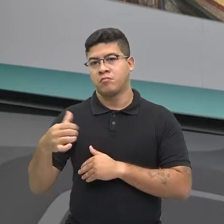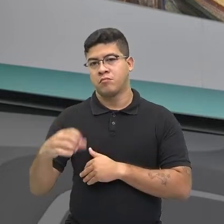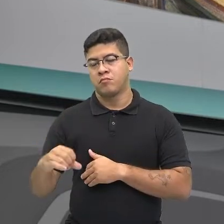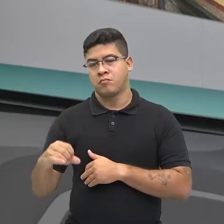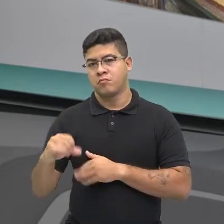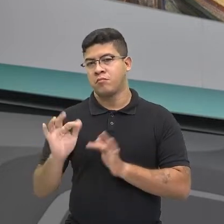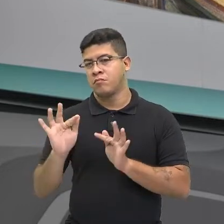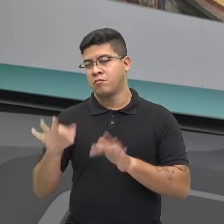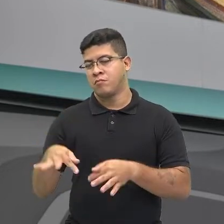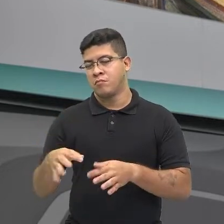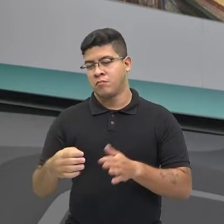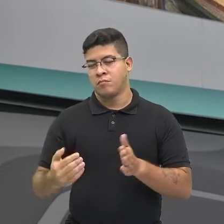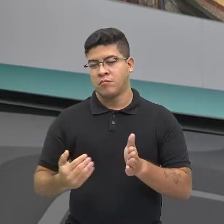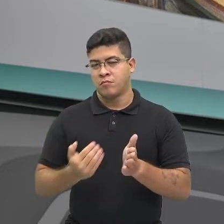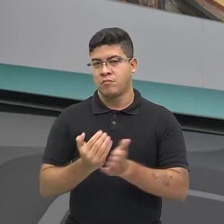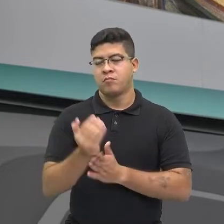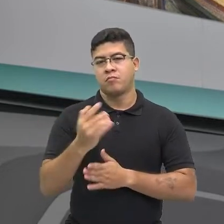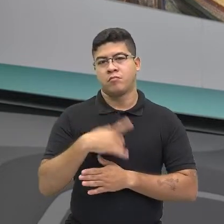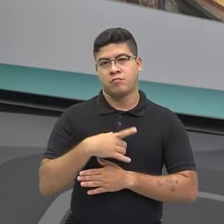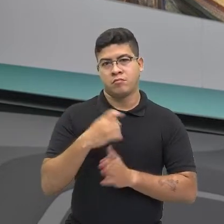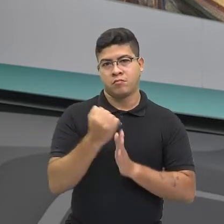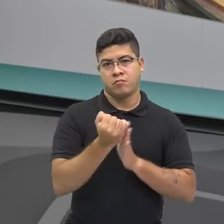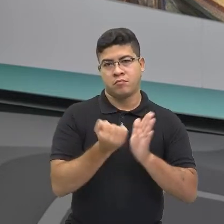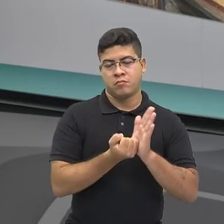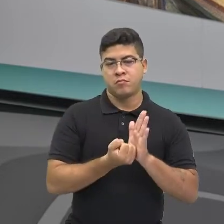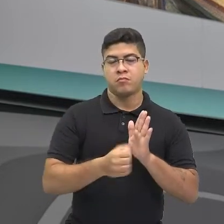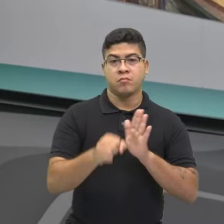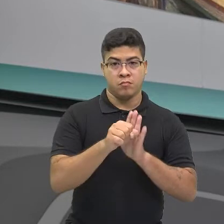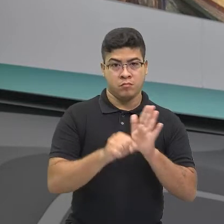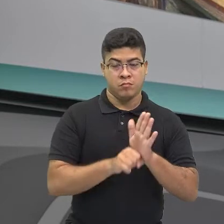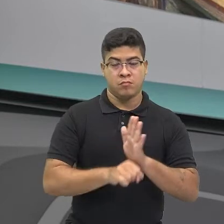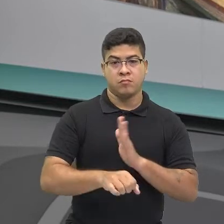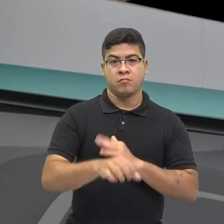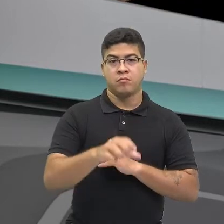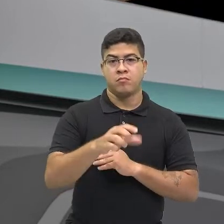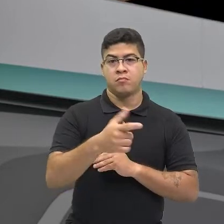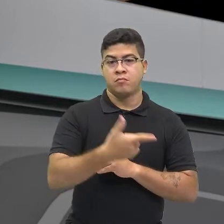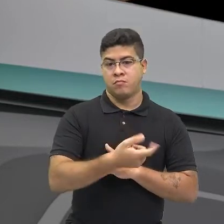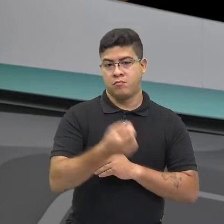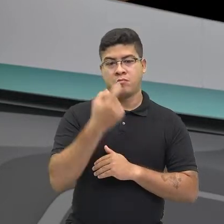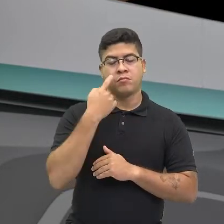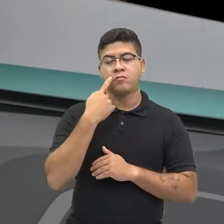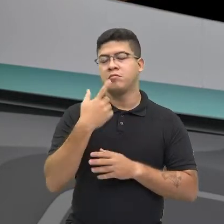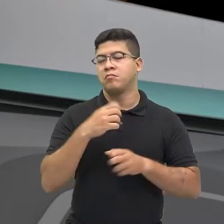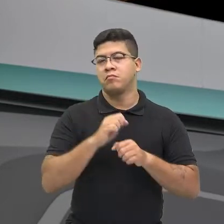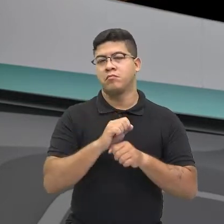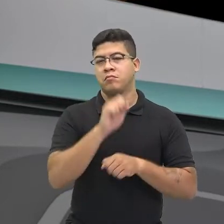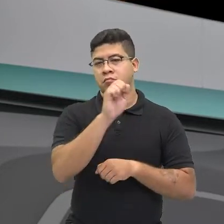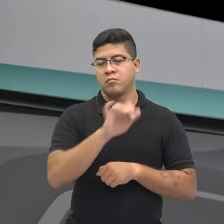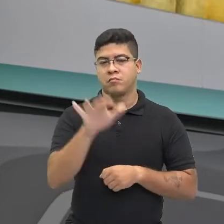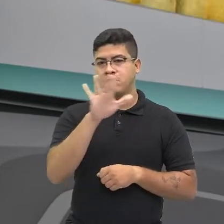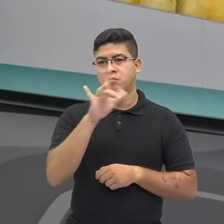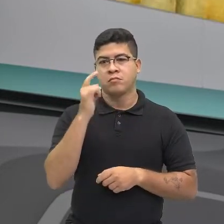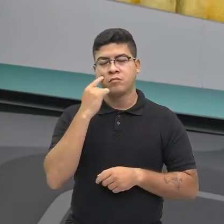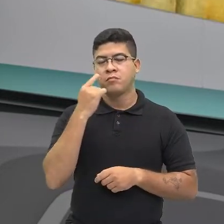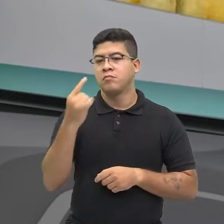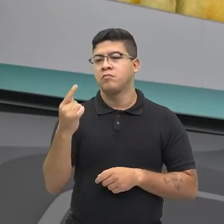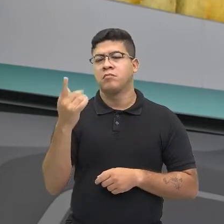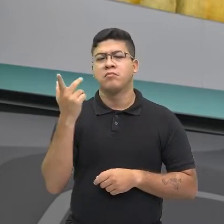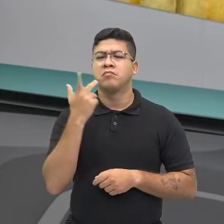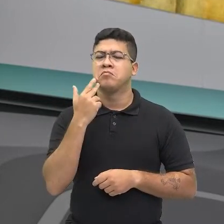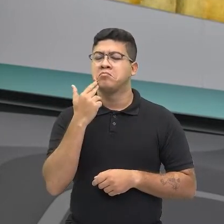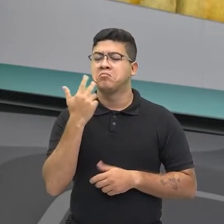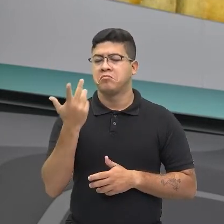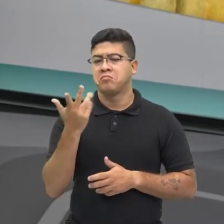XIX, início do século XX, acostumado com as artes para trazerem aquelas imagens normais,